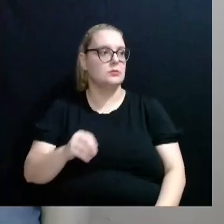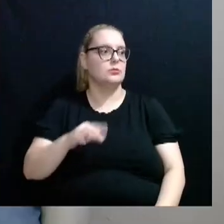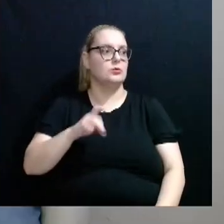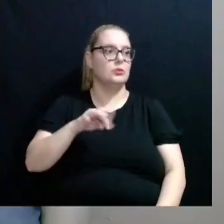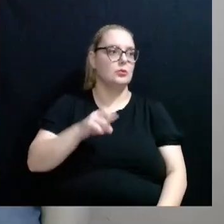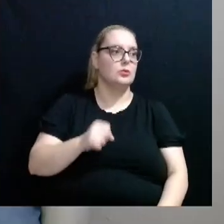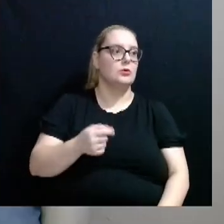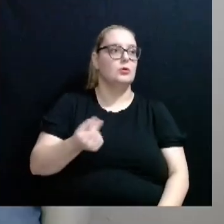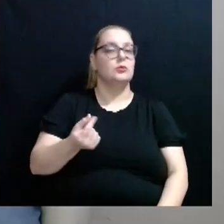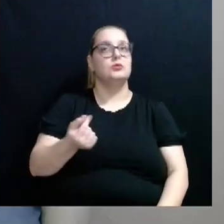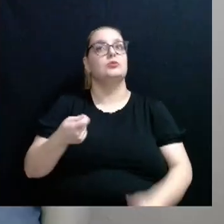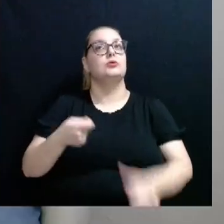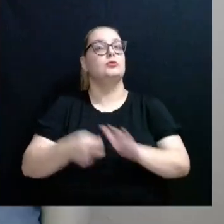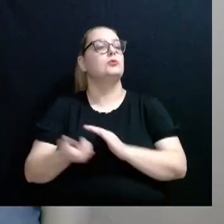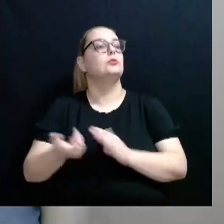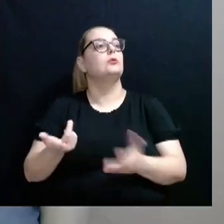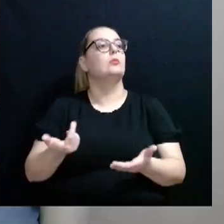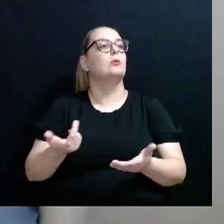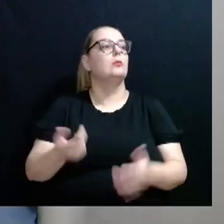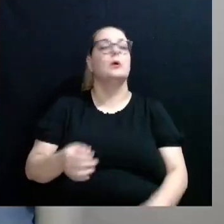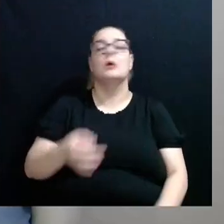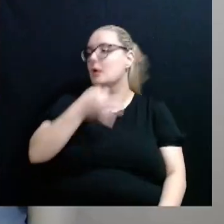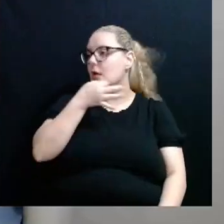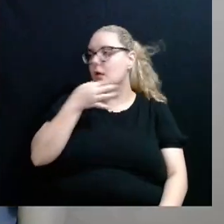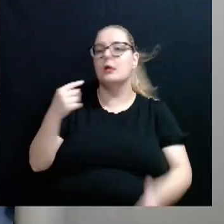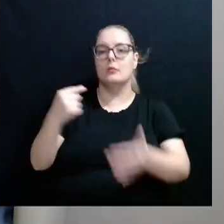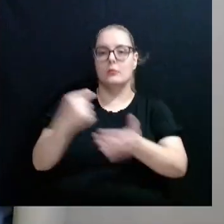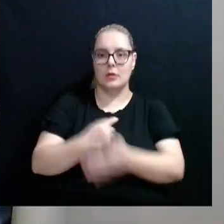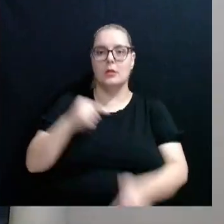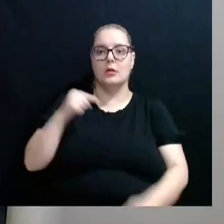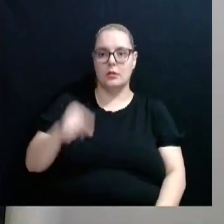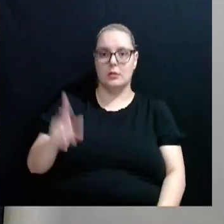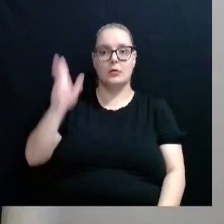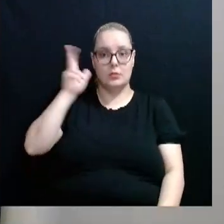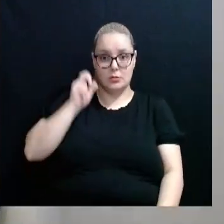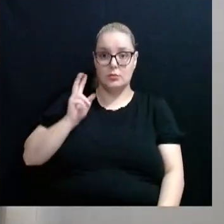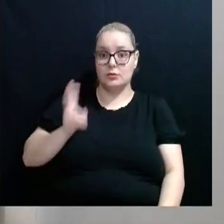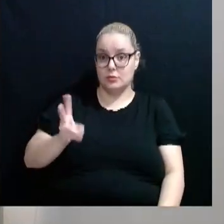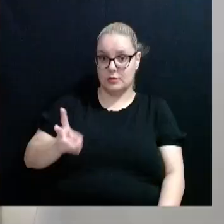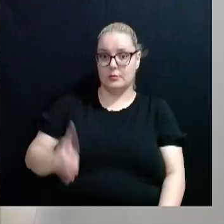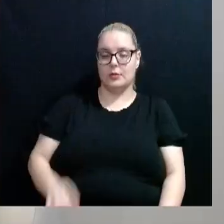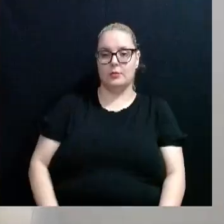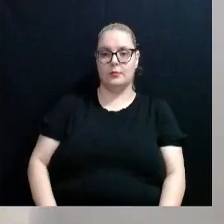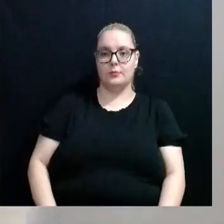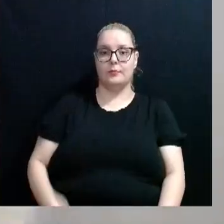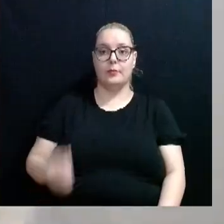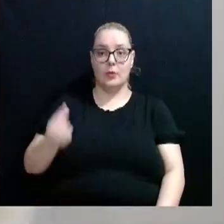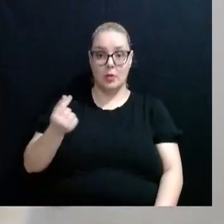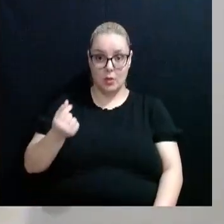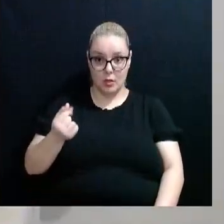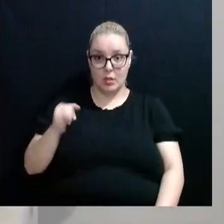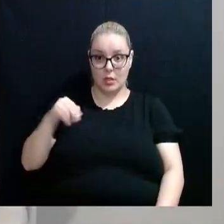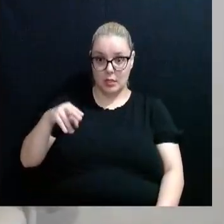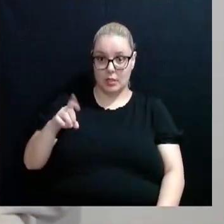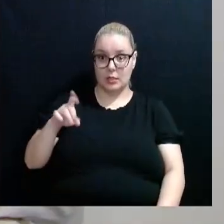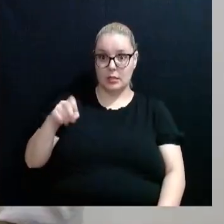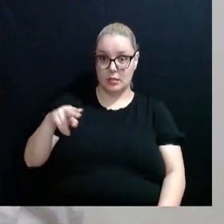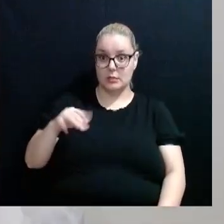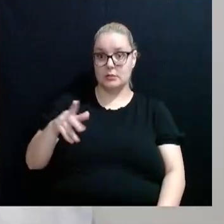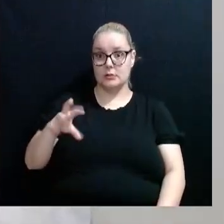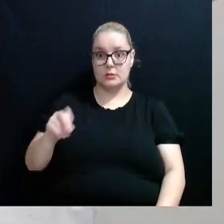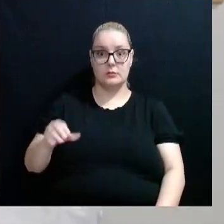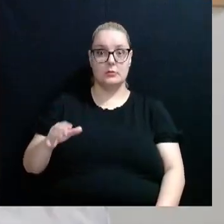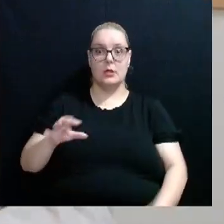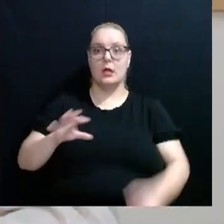destinado? Excelente pergunta, isso eu escuto muito, né? O dinheiro dessa indenização, ele é livre para